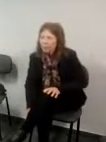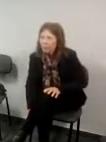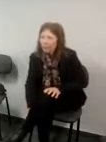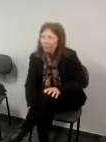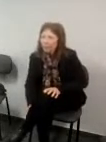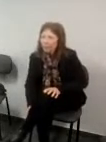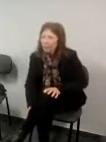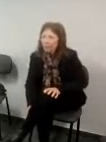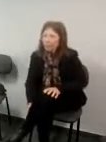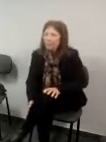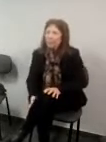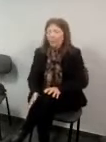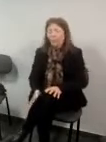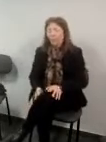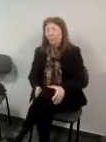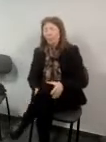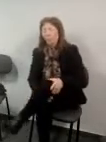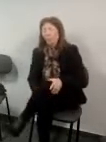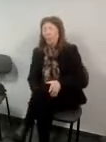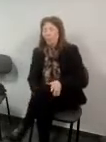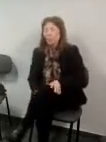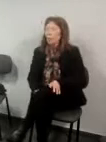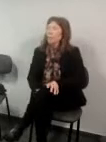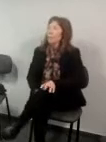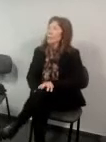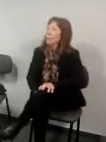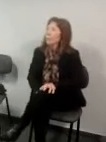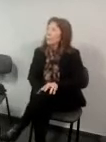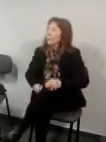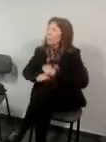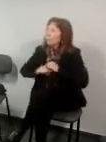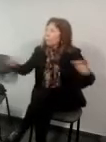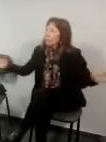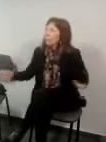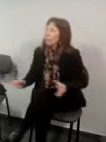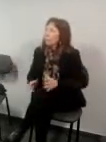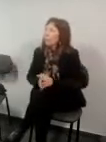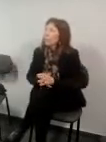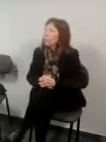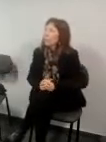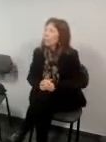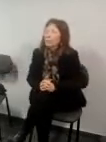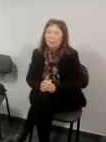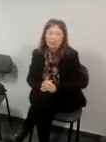lá, cada um tem que saber. Mas eu acho que ele é mais potente, assim, ele dá um